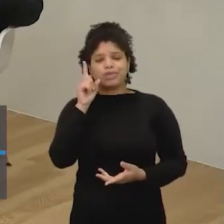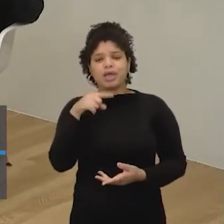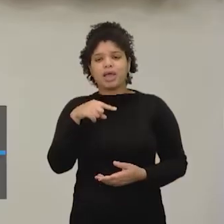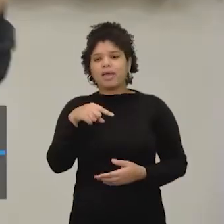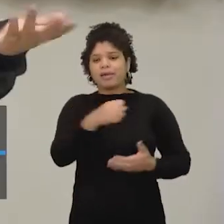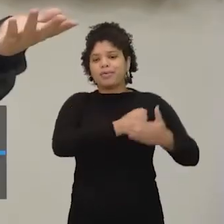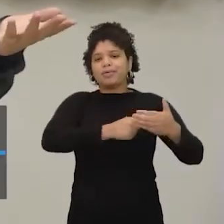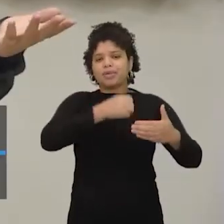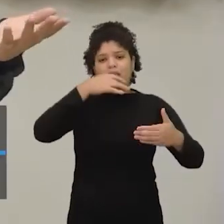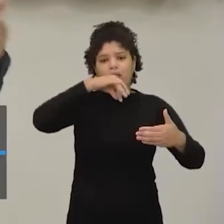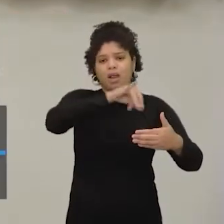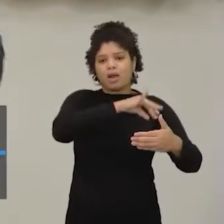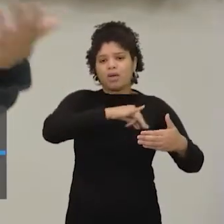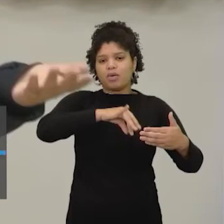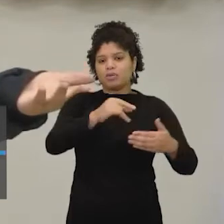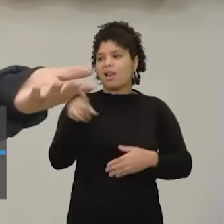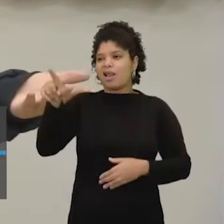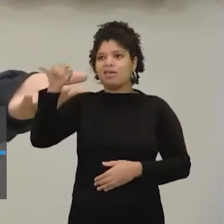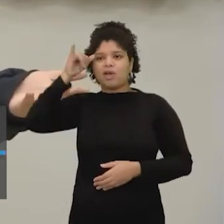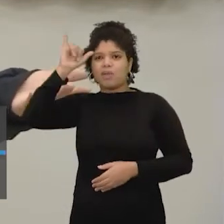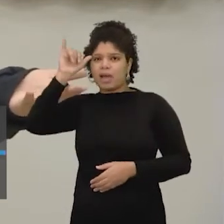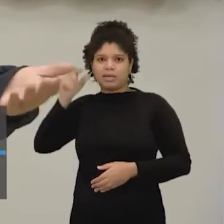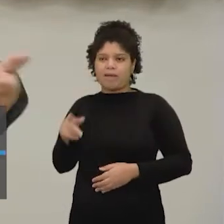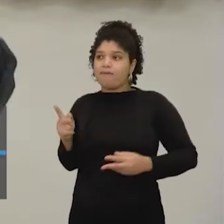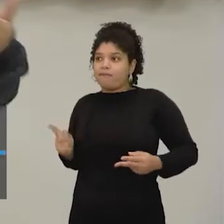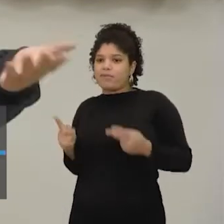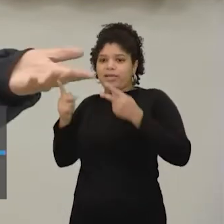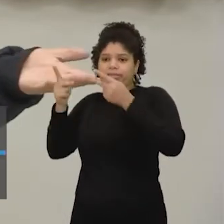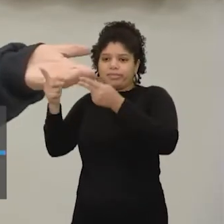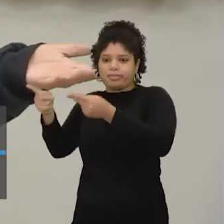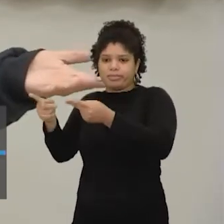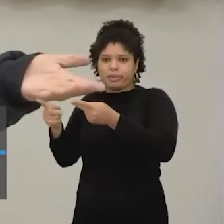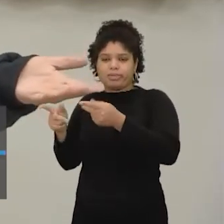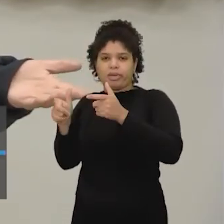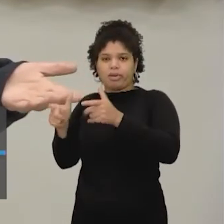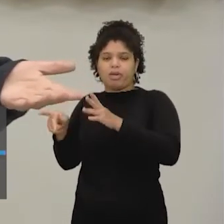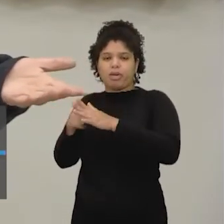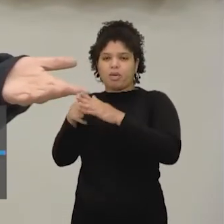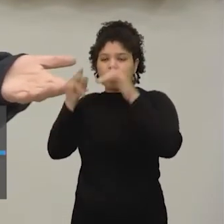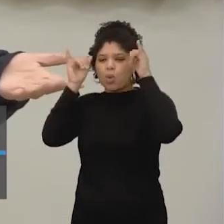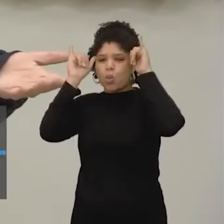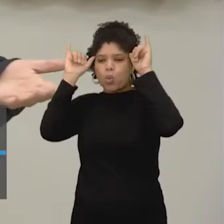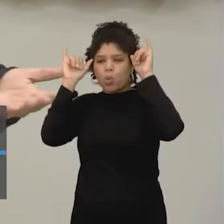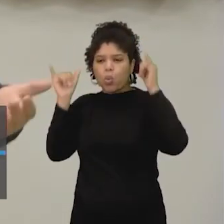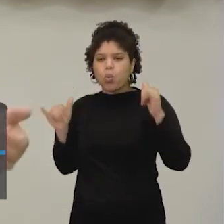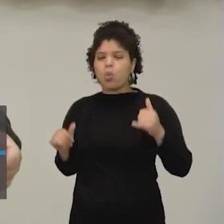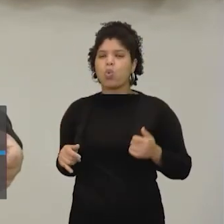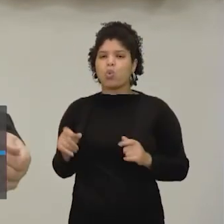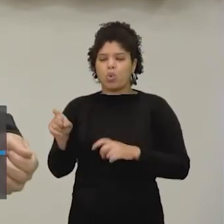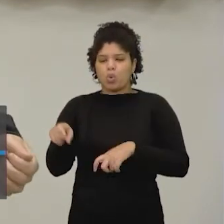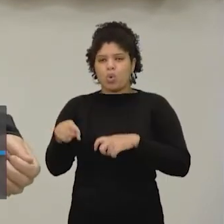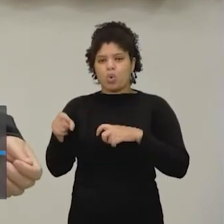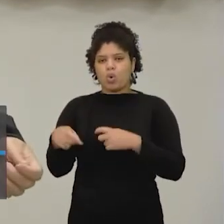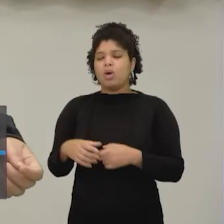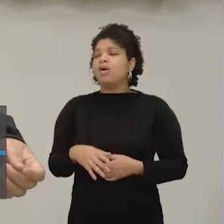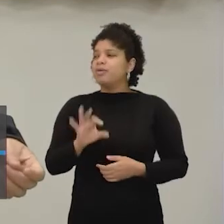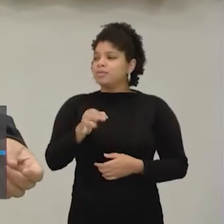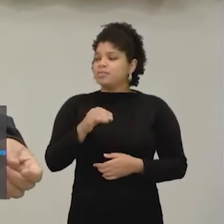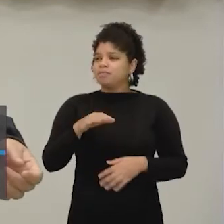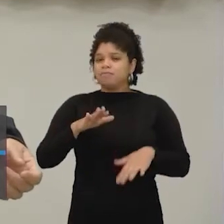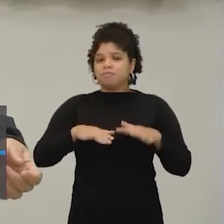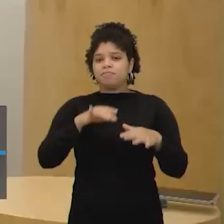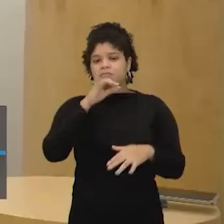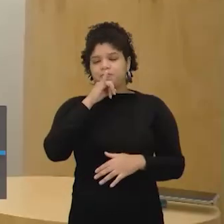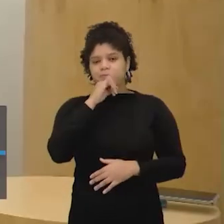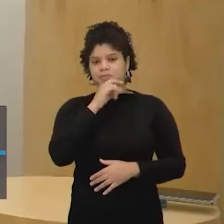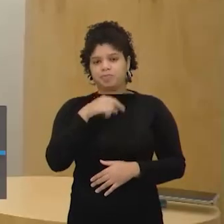o gado. Tá, se eu não vou numa fazenda de gado, ou se eu não sei, né, o uso do sal para gado. Igual o shampoo, né? A gente só